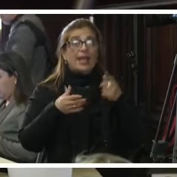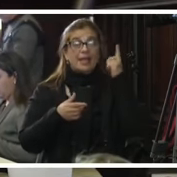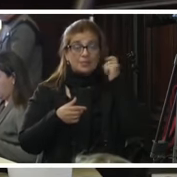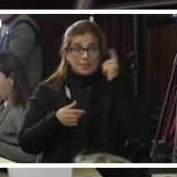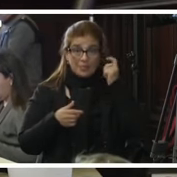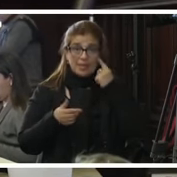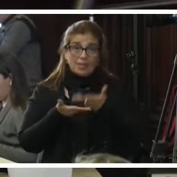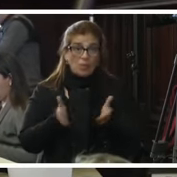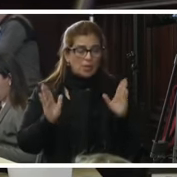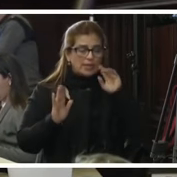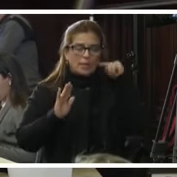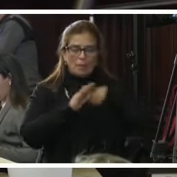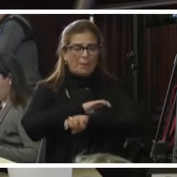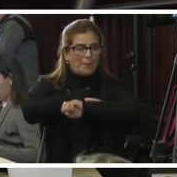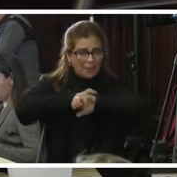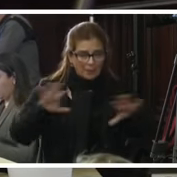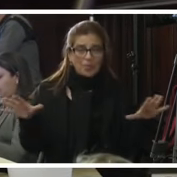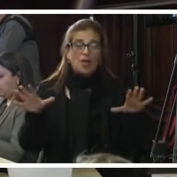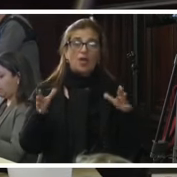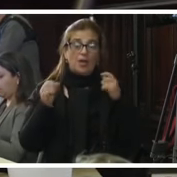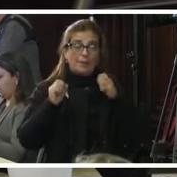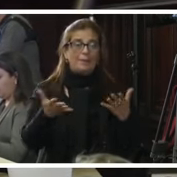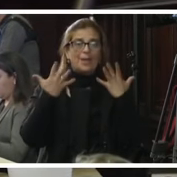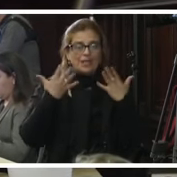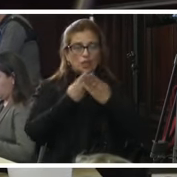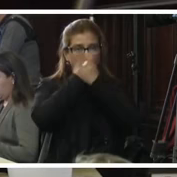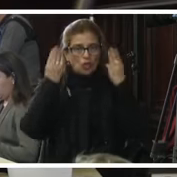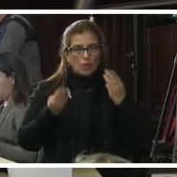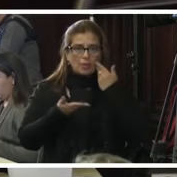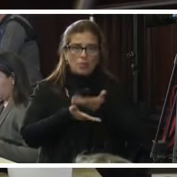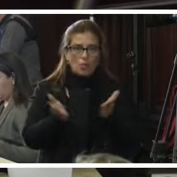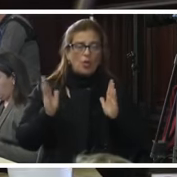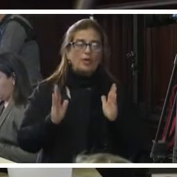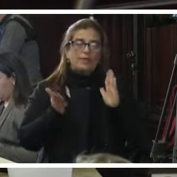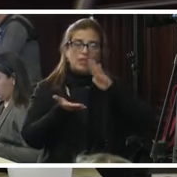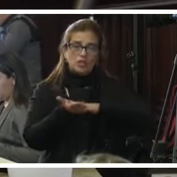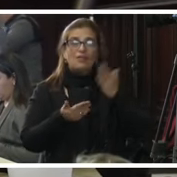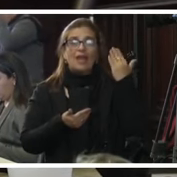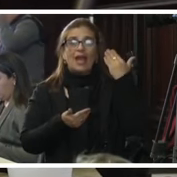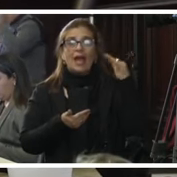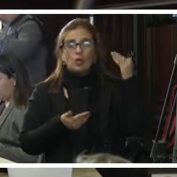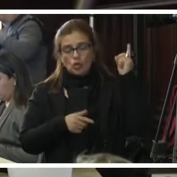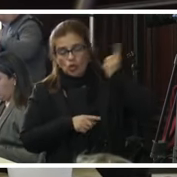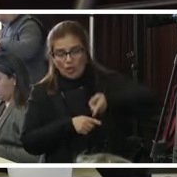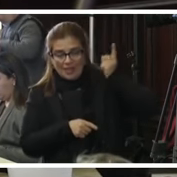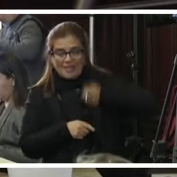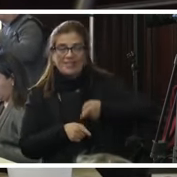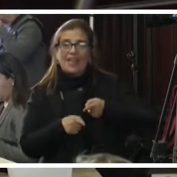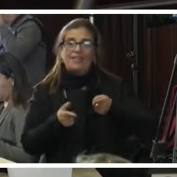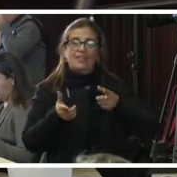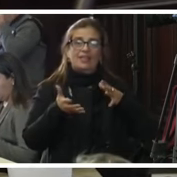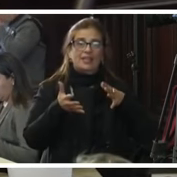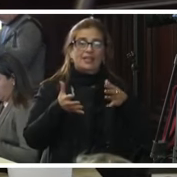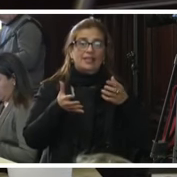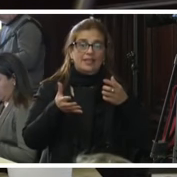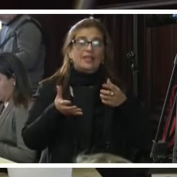forma cada vez mais profunda, o impacto generalizado da diretriz autoritária das agências de segurança sobre suas liberdades,